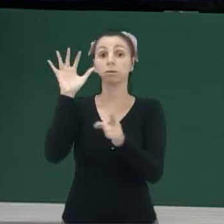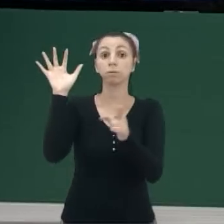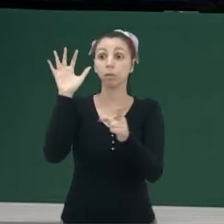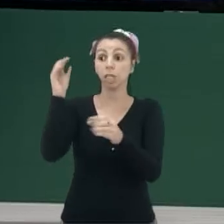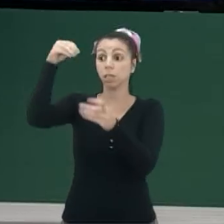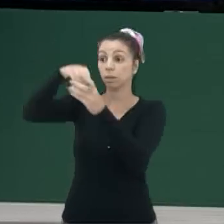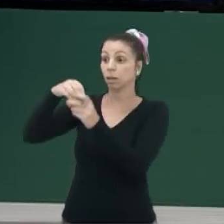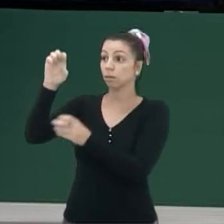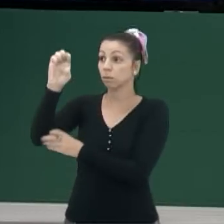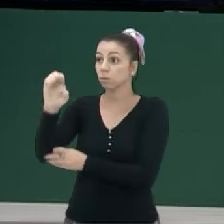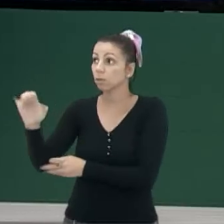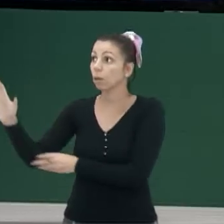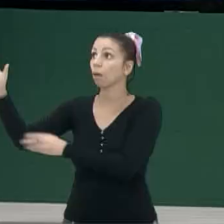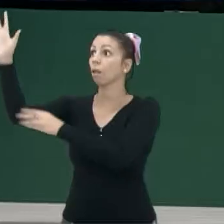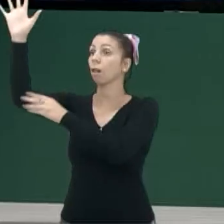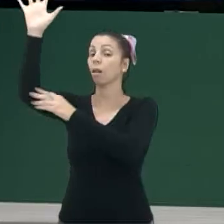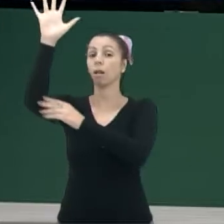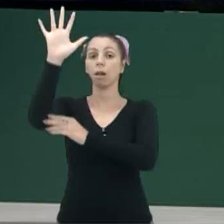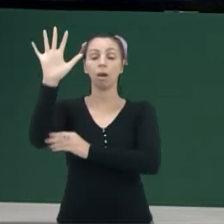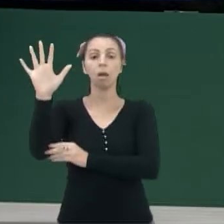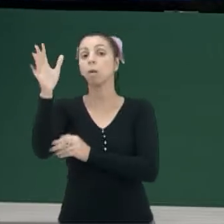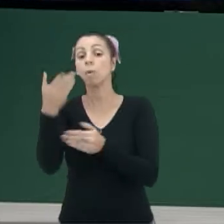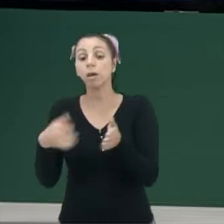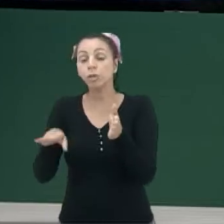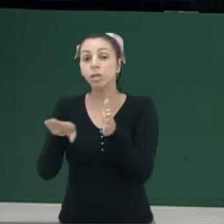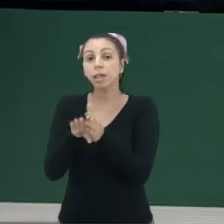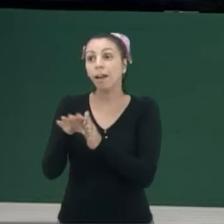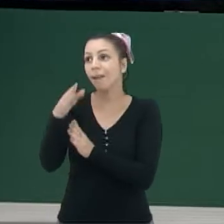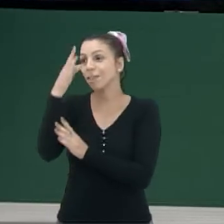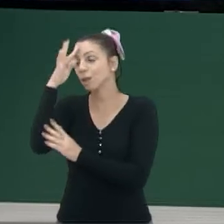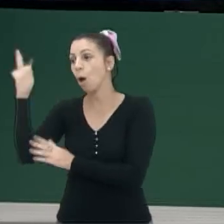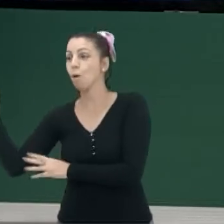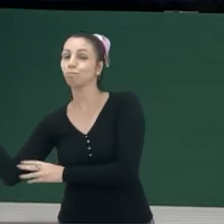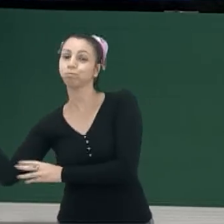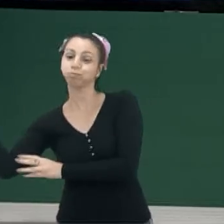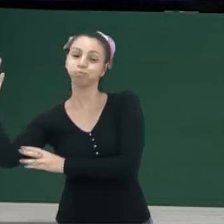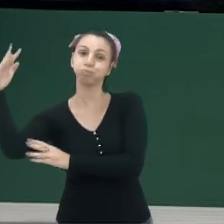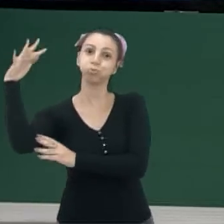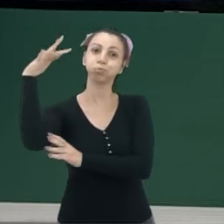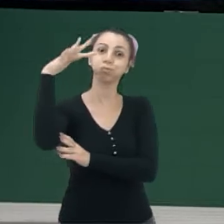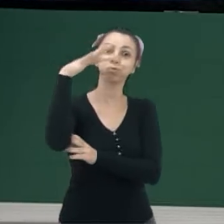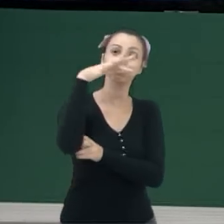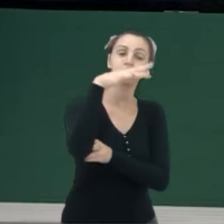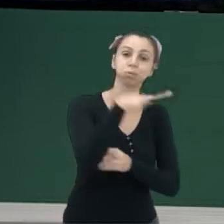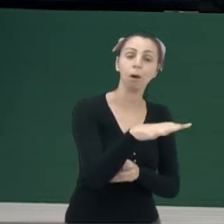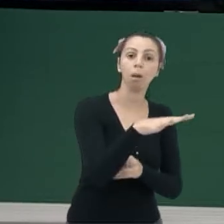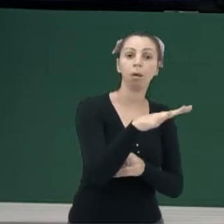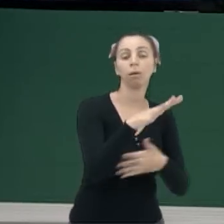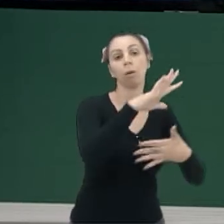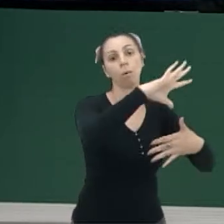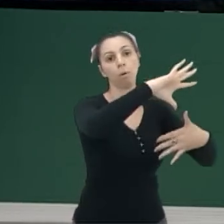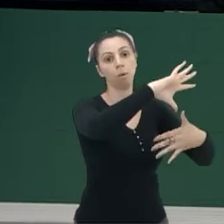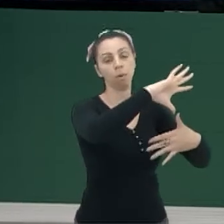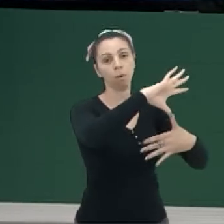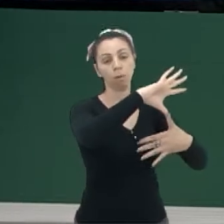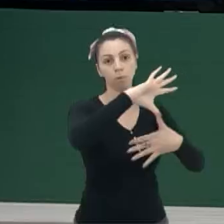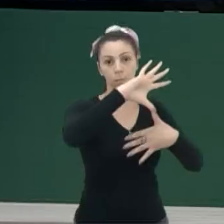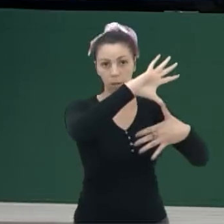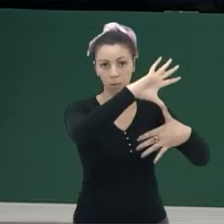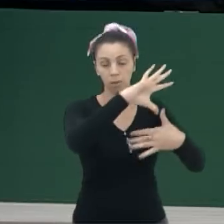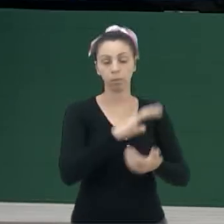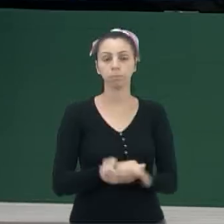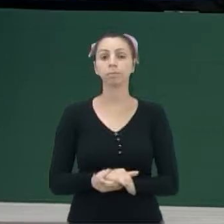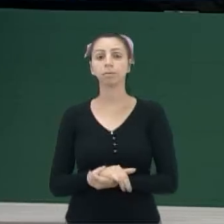o que ocorre com a chegada dos europeus no novo continente, que seria o continente americano. Então a gente vai entender um